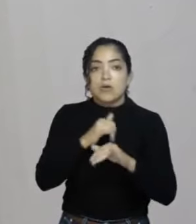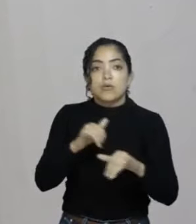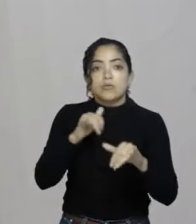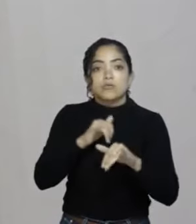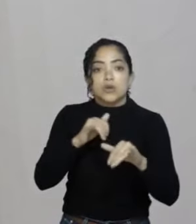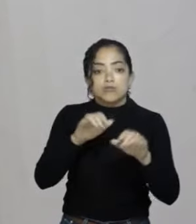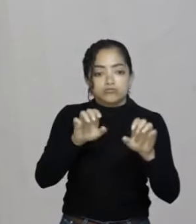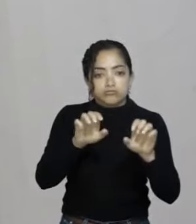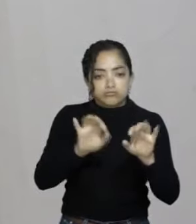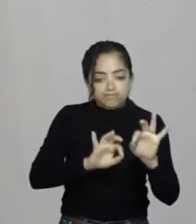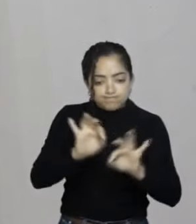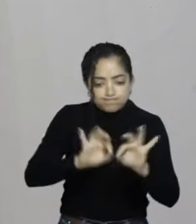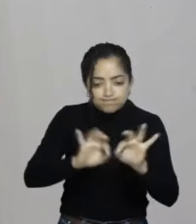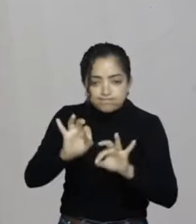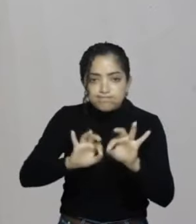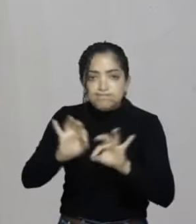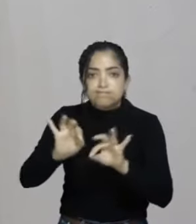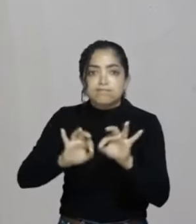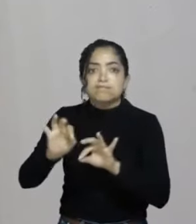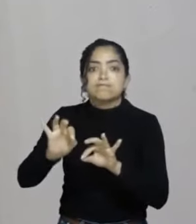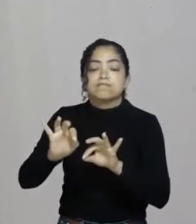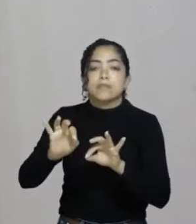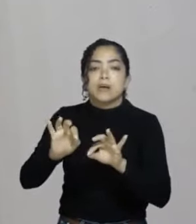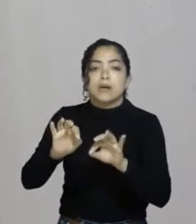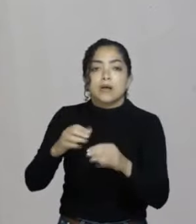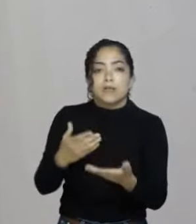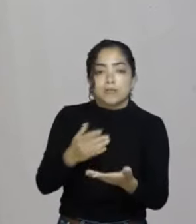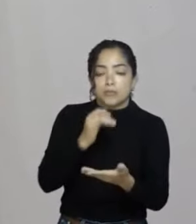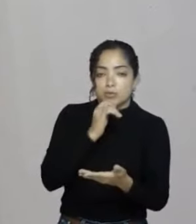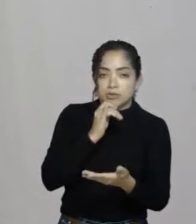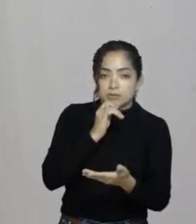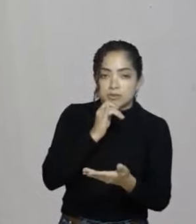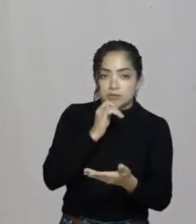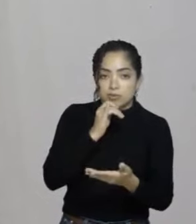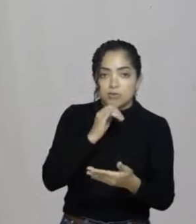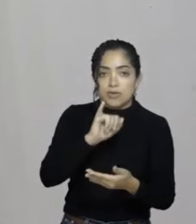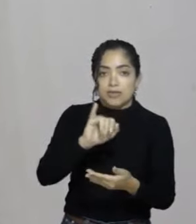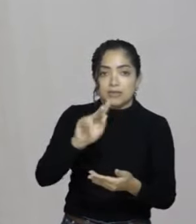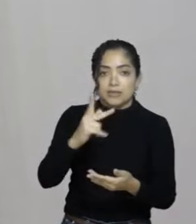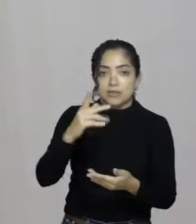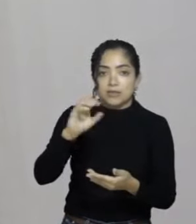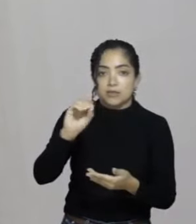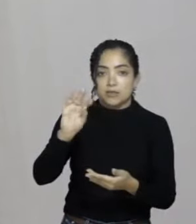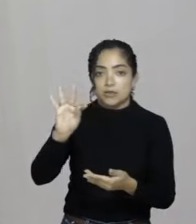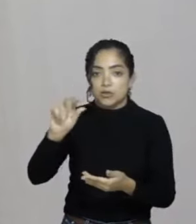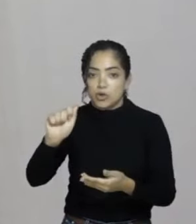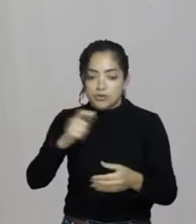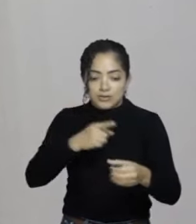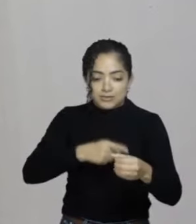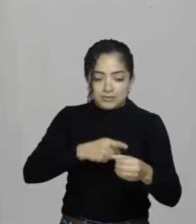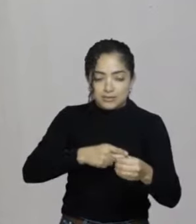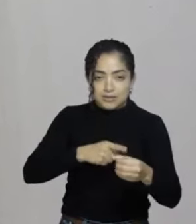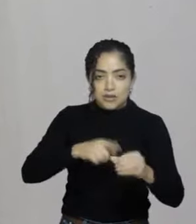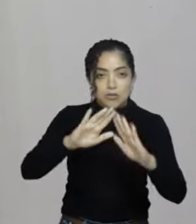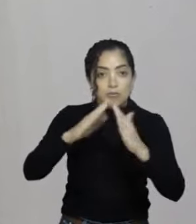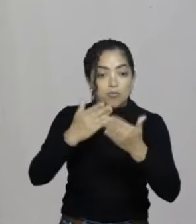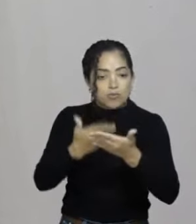estruturas estaduais então por exemplo o município de Ilhota tem a previsão de uma escola